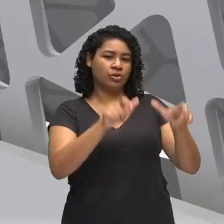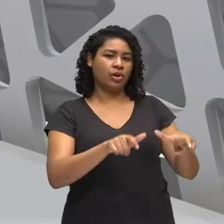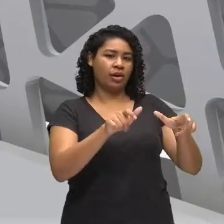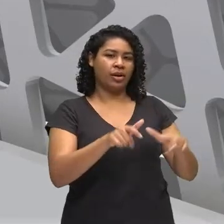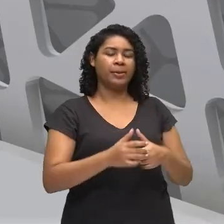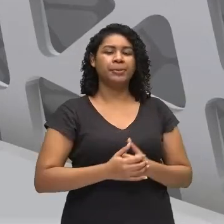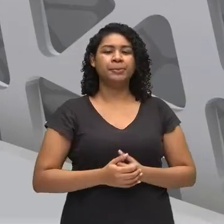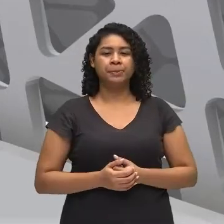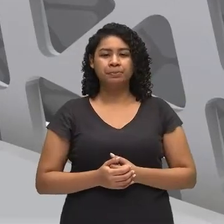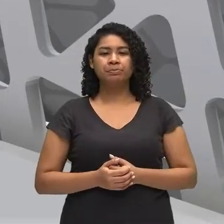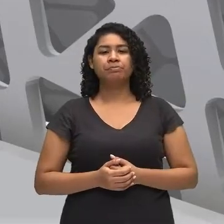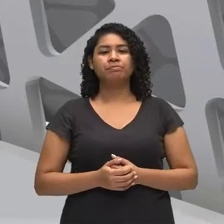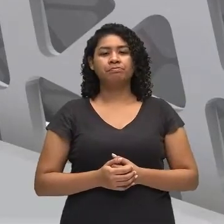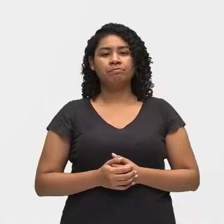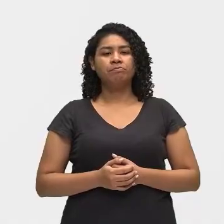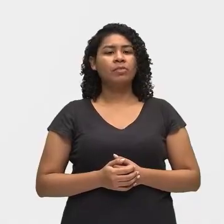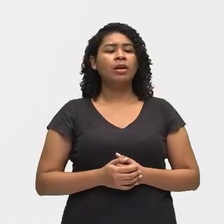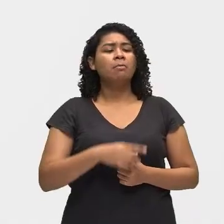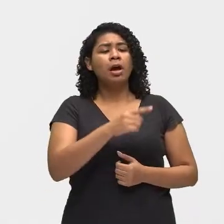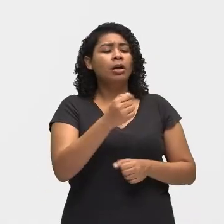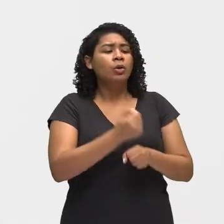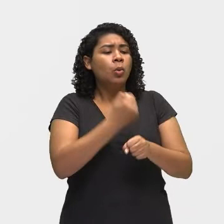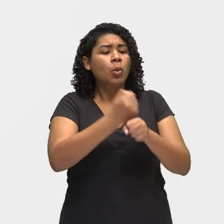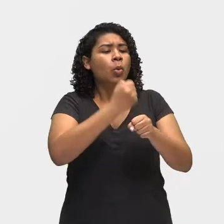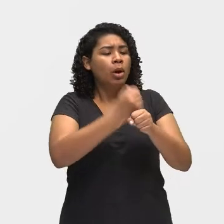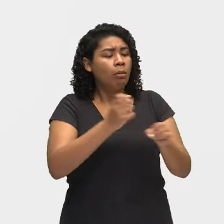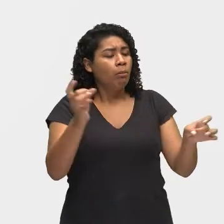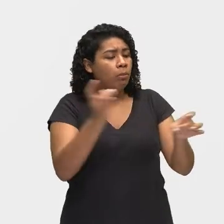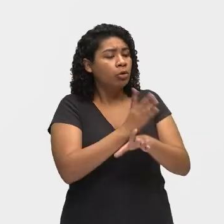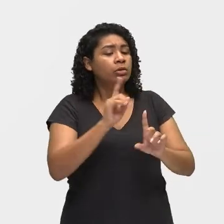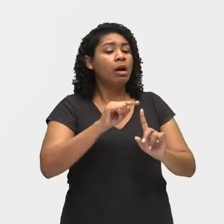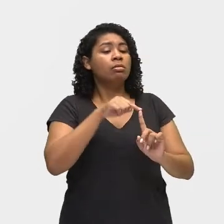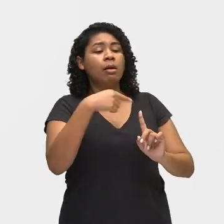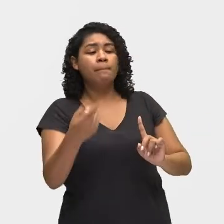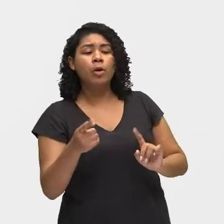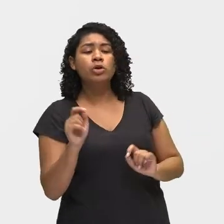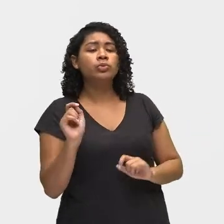território. Consequência da construção do Forte do Presépio, vamos ver?